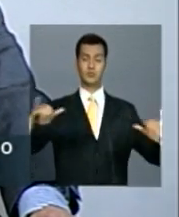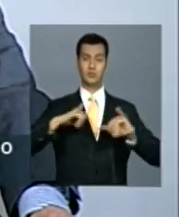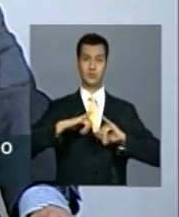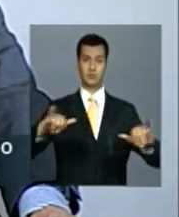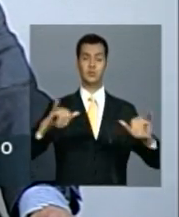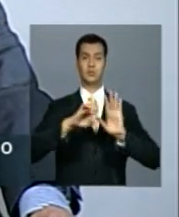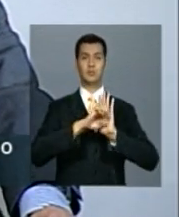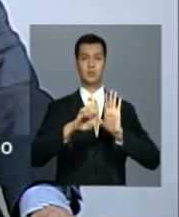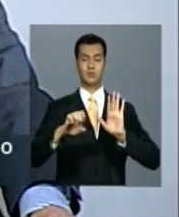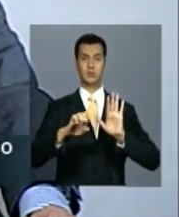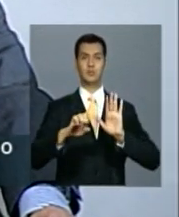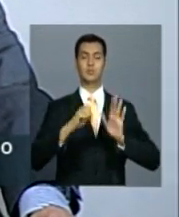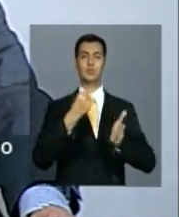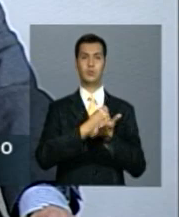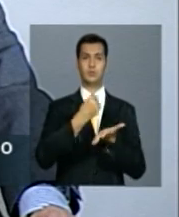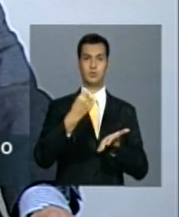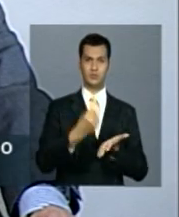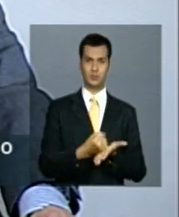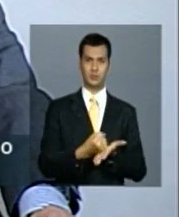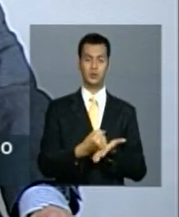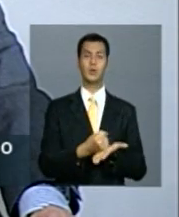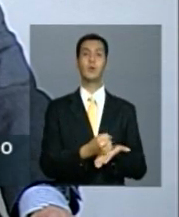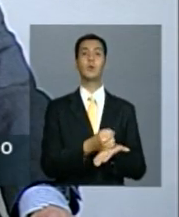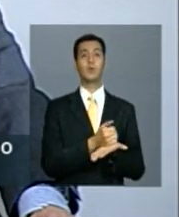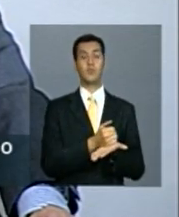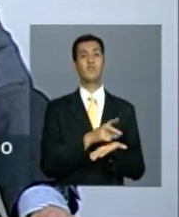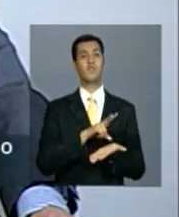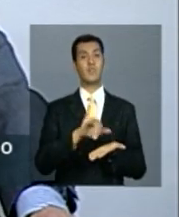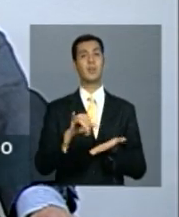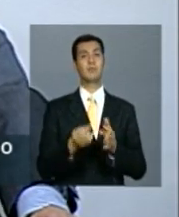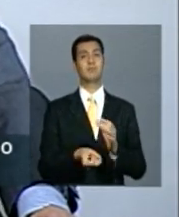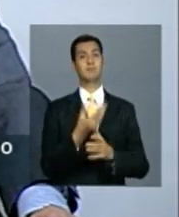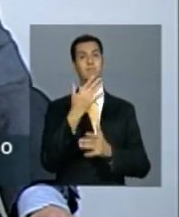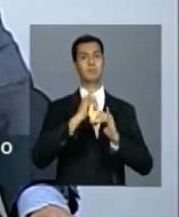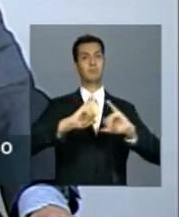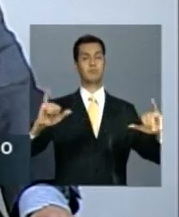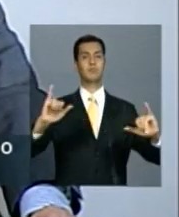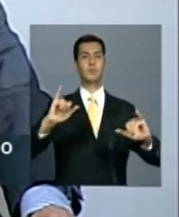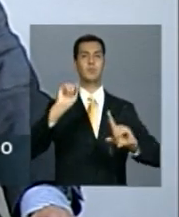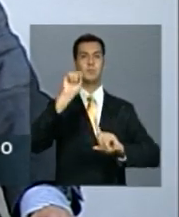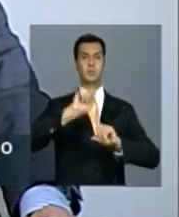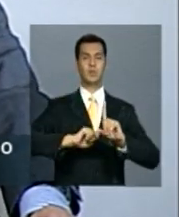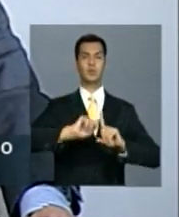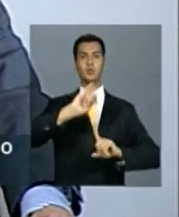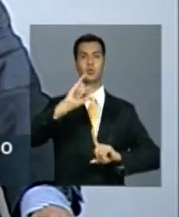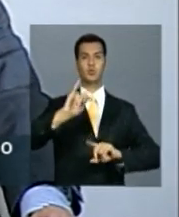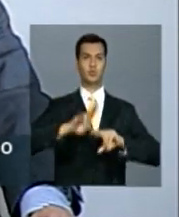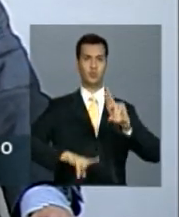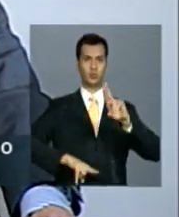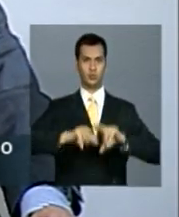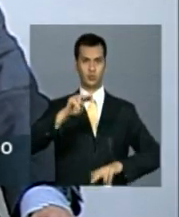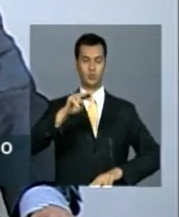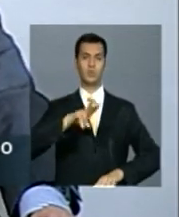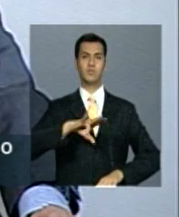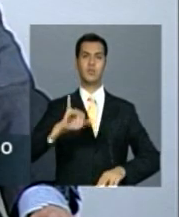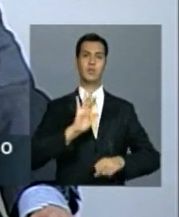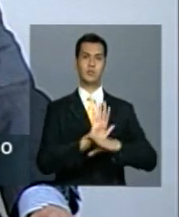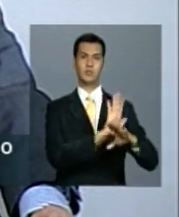da ter eh será lançada agora no final do mês de junho e atenderemos então